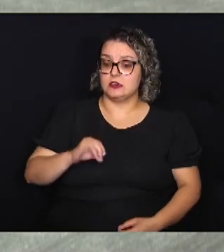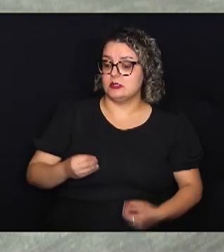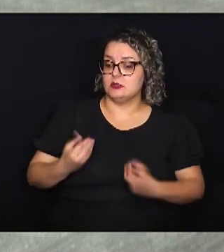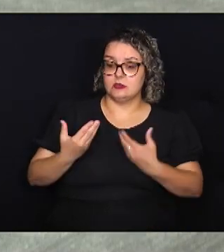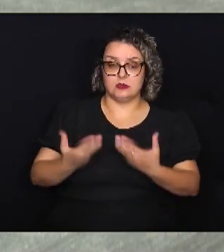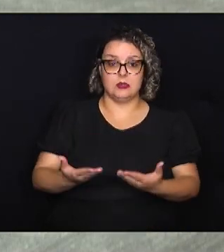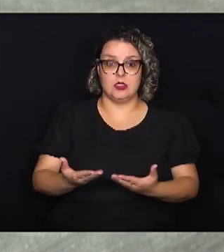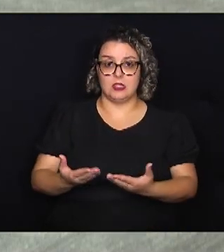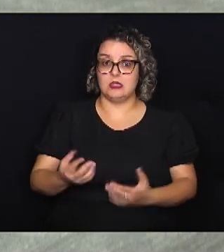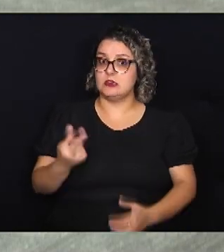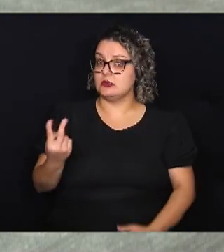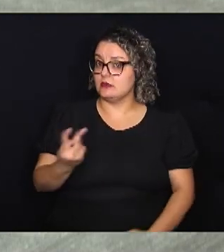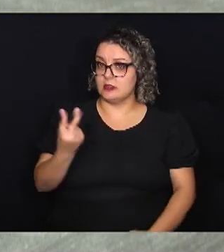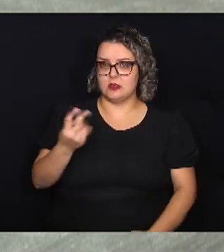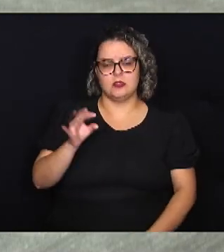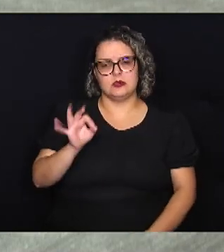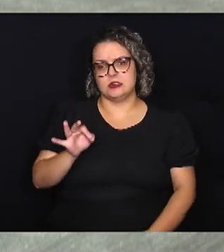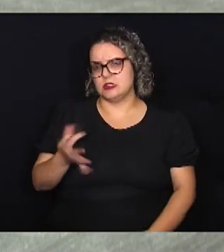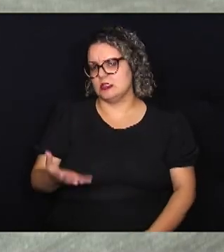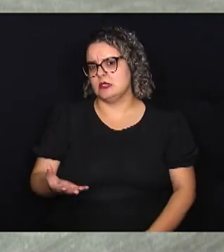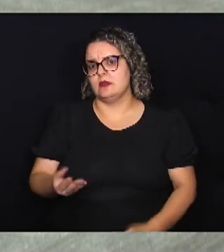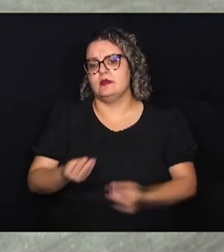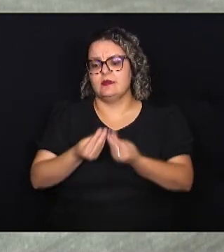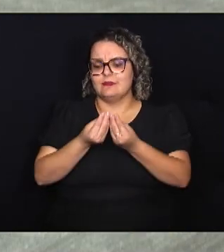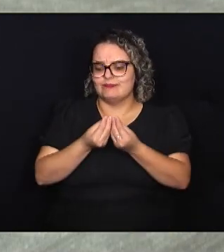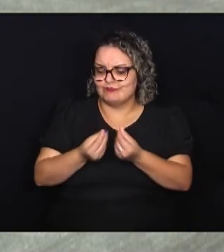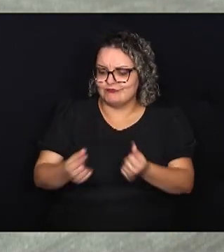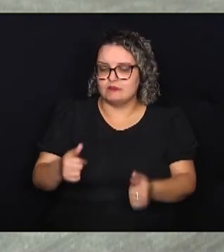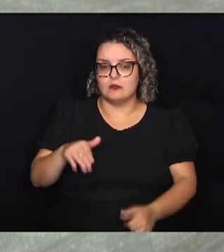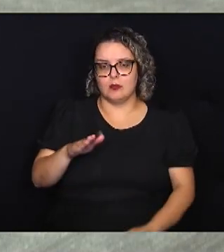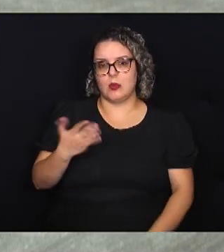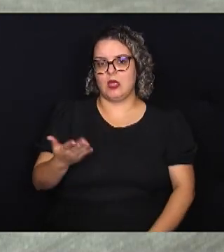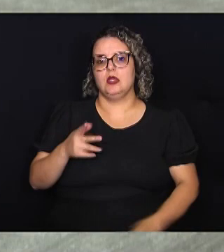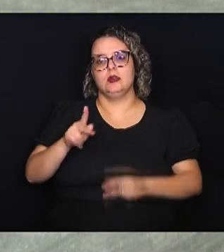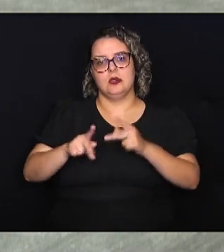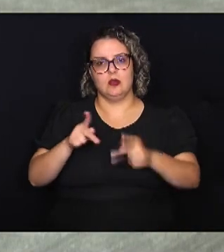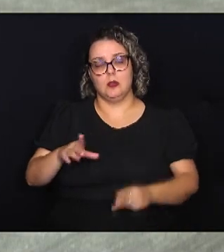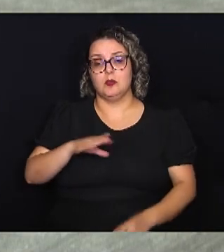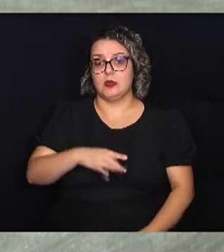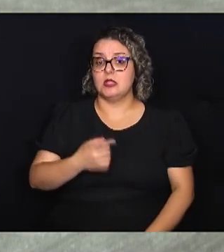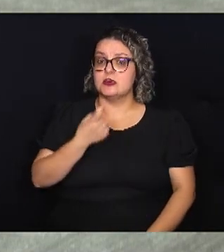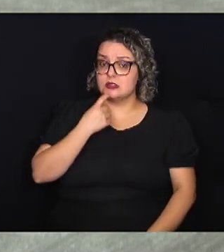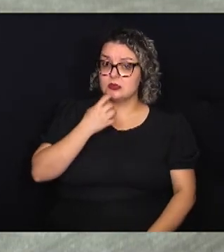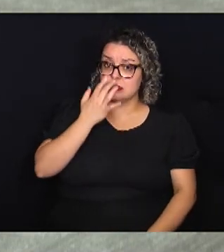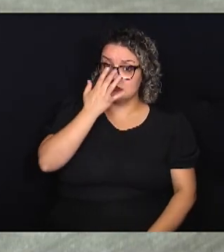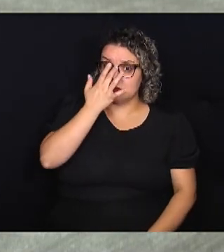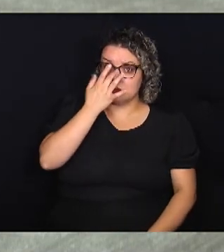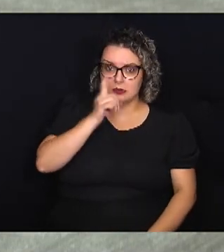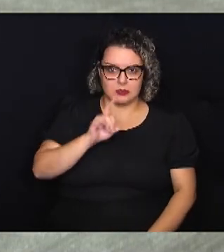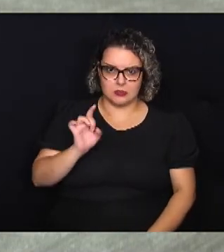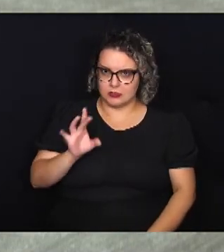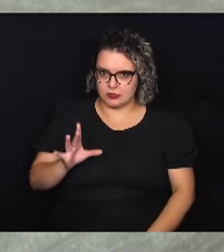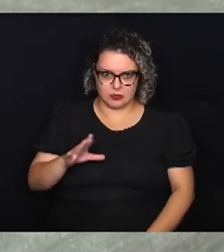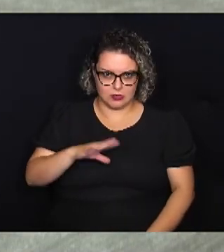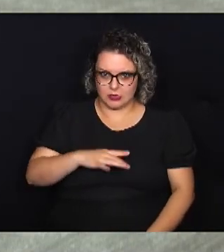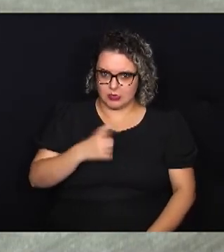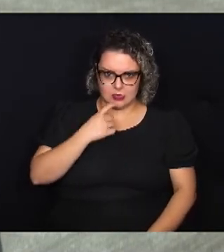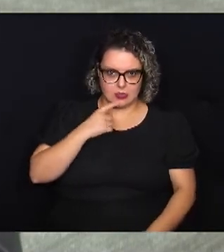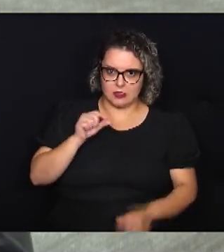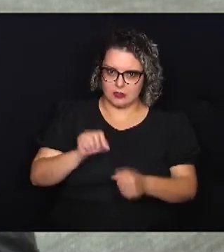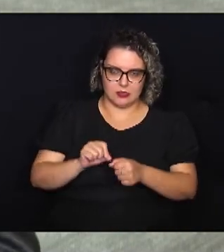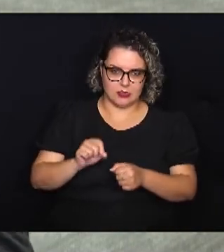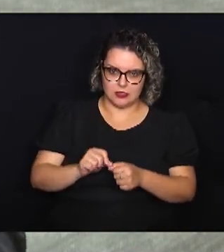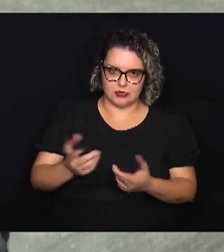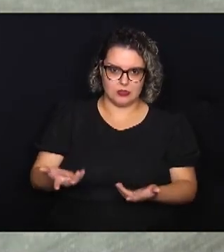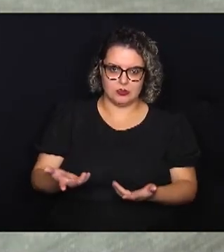aportar esse valor, com certeza vai fragilizar mais ainda a população de Campinas. E não é só Campinas que faz uso, né,